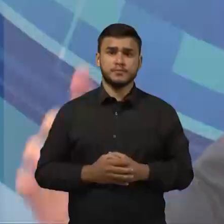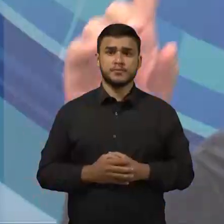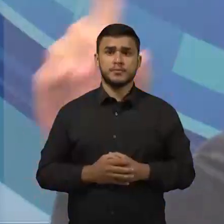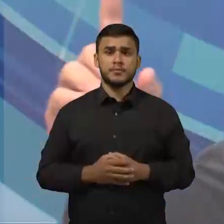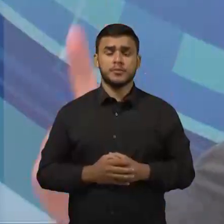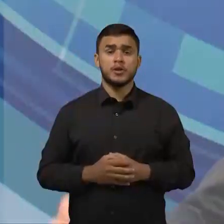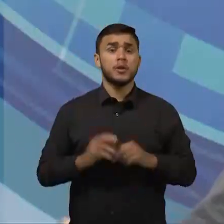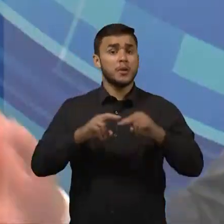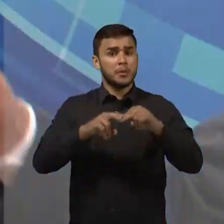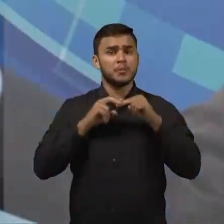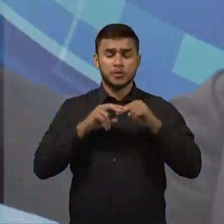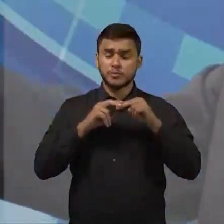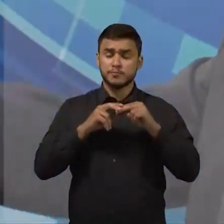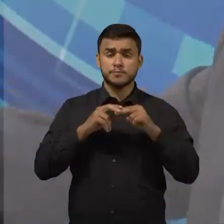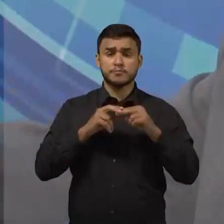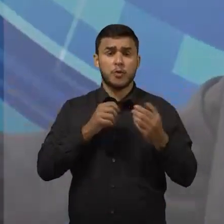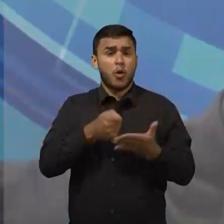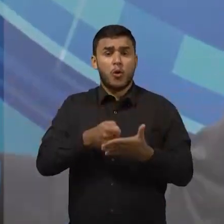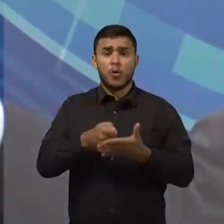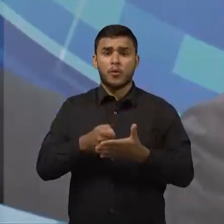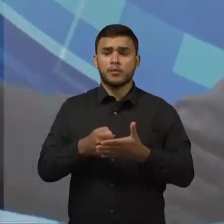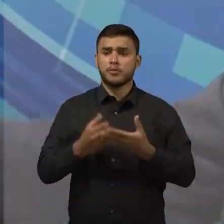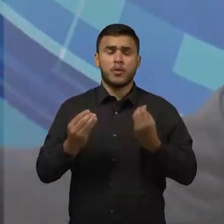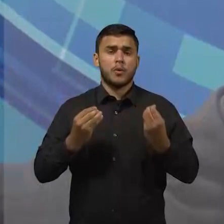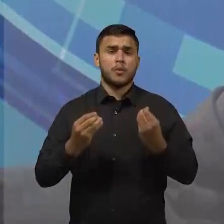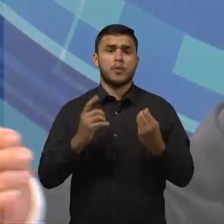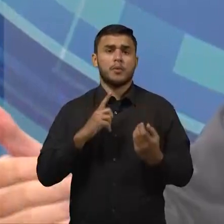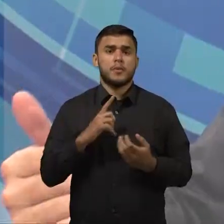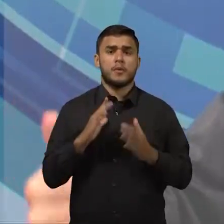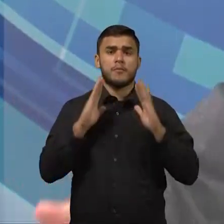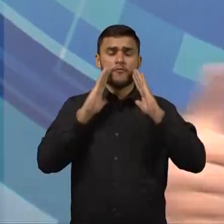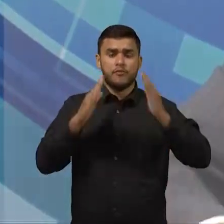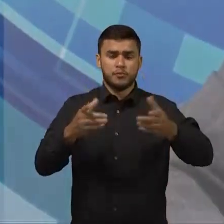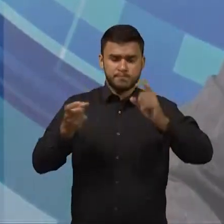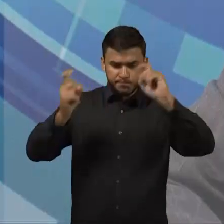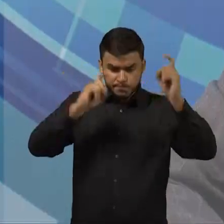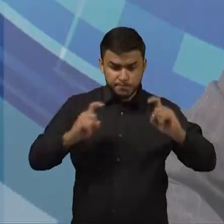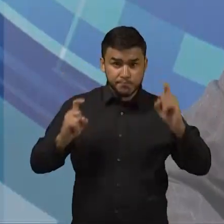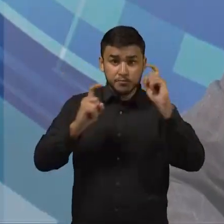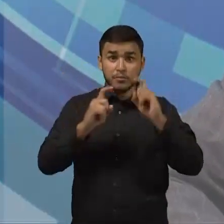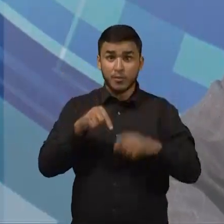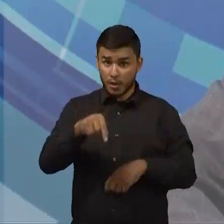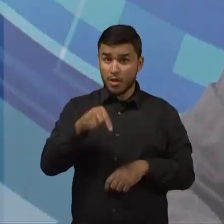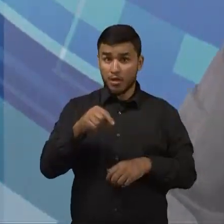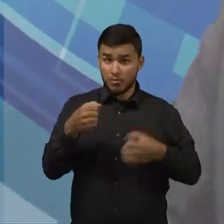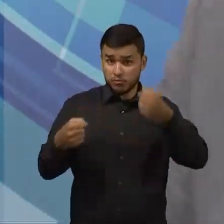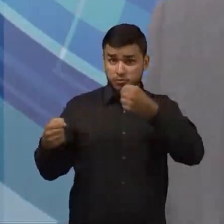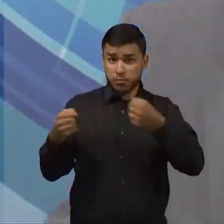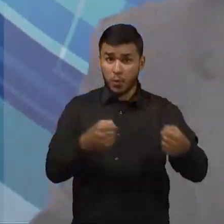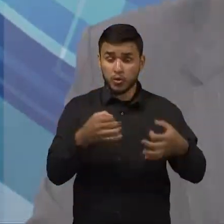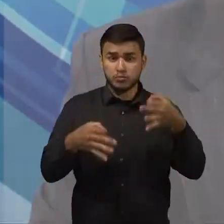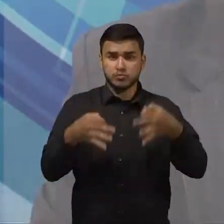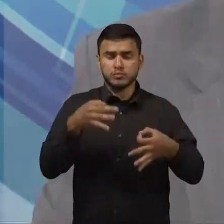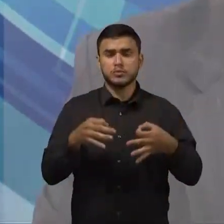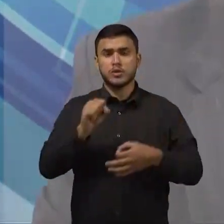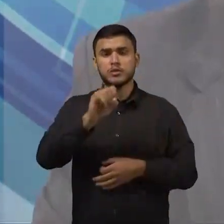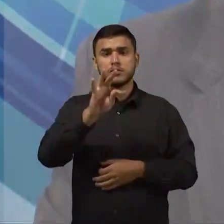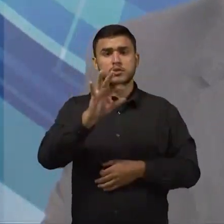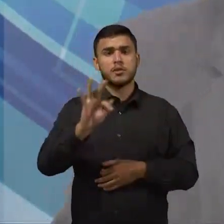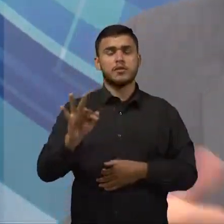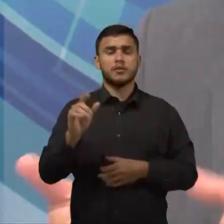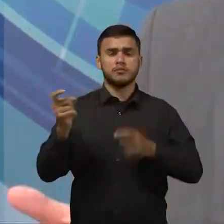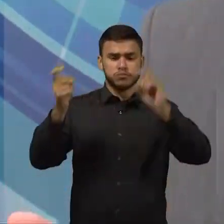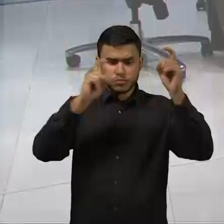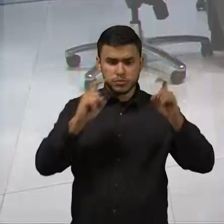Ou seja, isso é que compete ele. Ele é instância recursal, instância de revisão, mas ele é um tribunal constitucional. Instância de revisão, as outras também